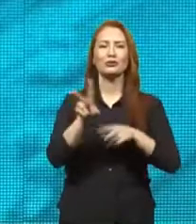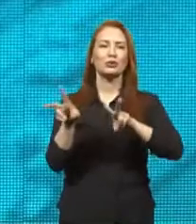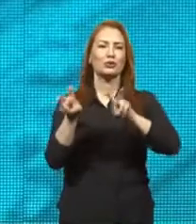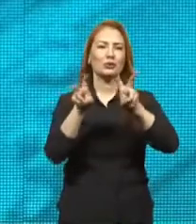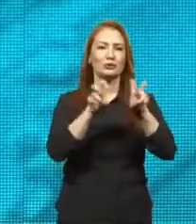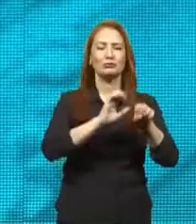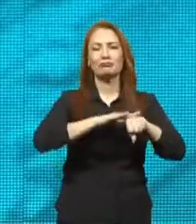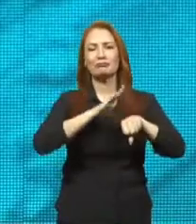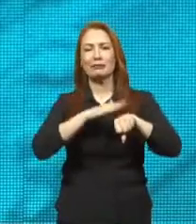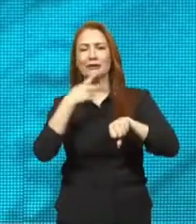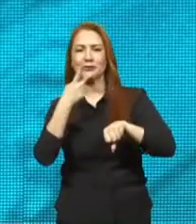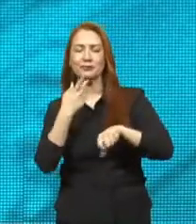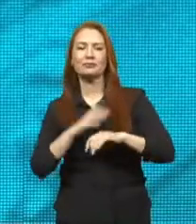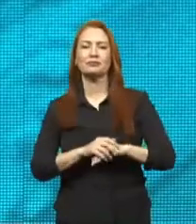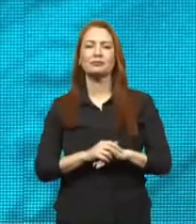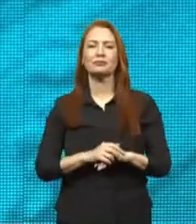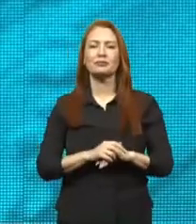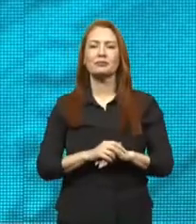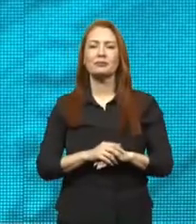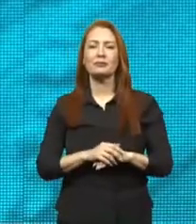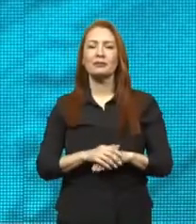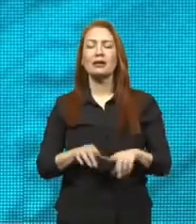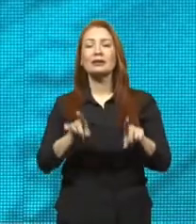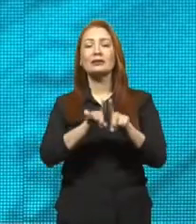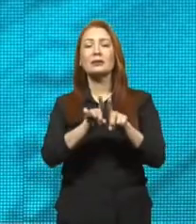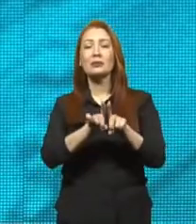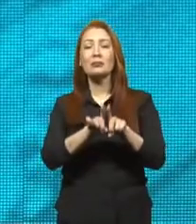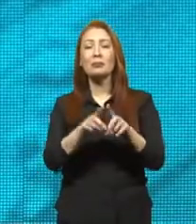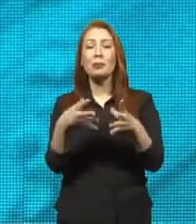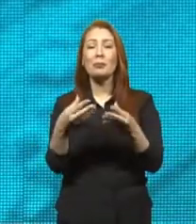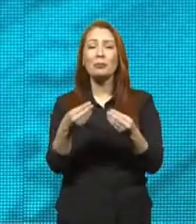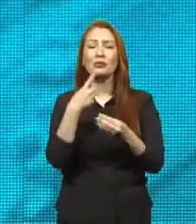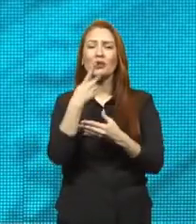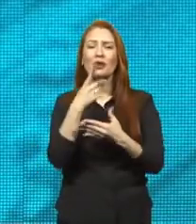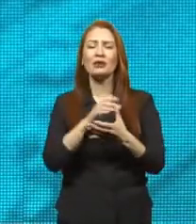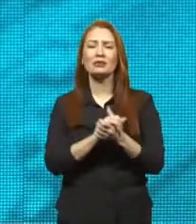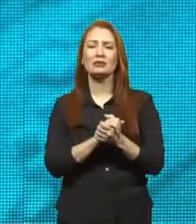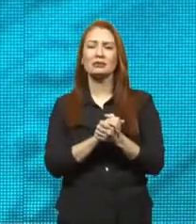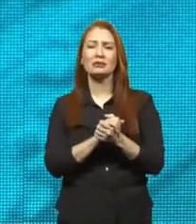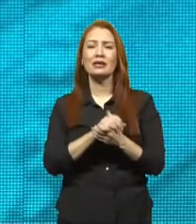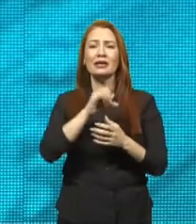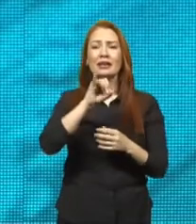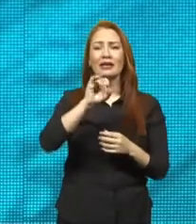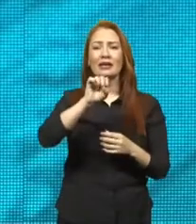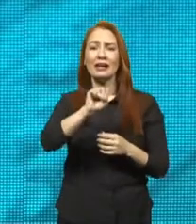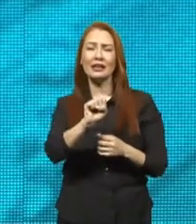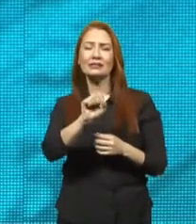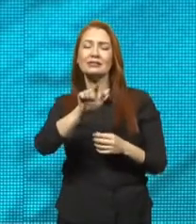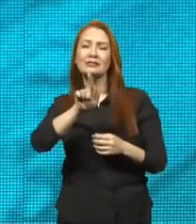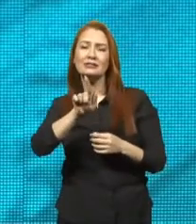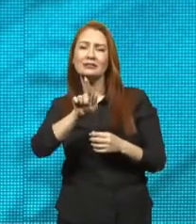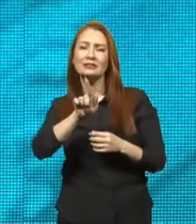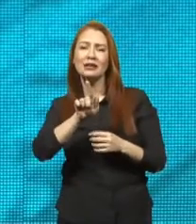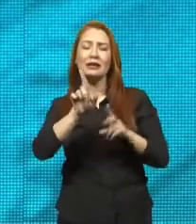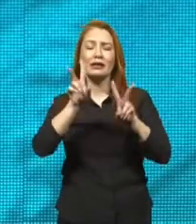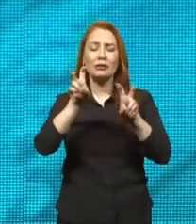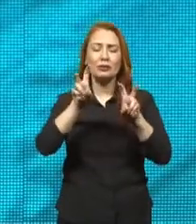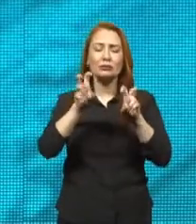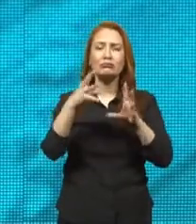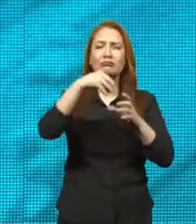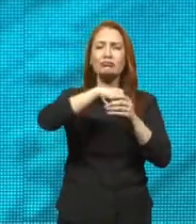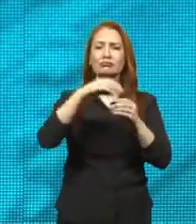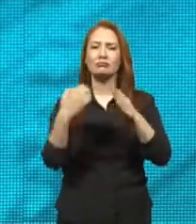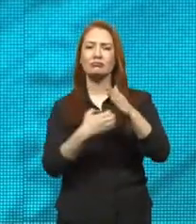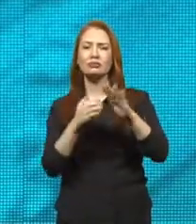Muito também em função dessa nova linguagem, né, do ESG, que é o Environmental, Social e o Governance dentro das empresas. E como